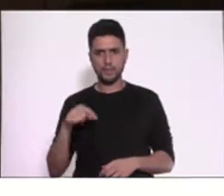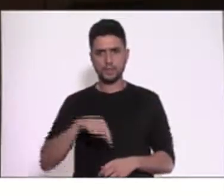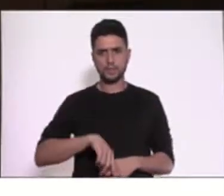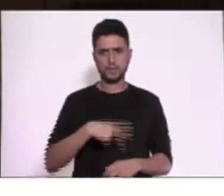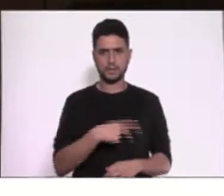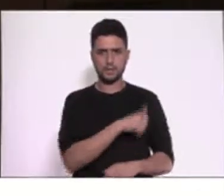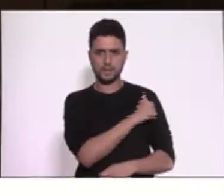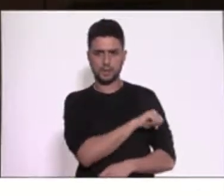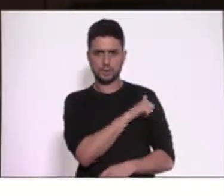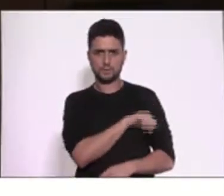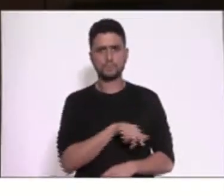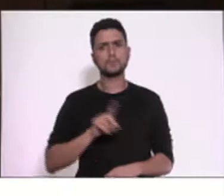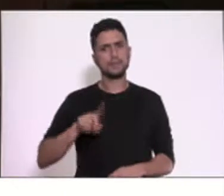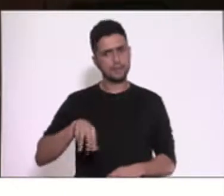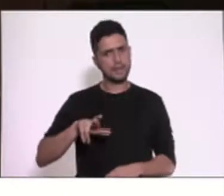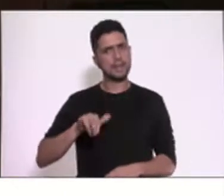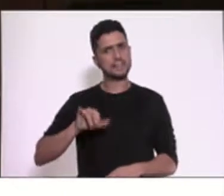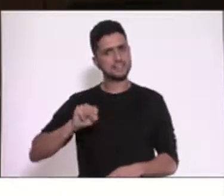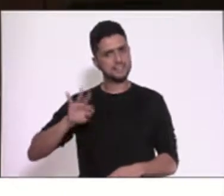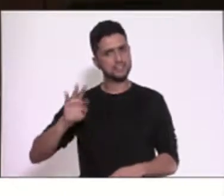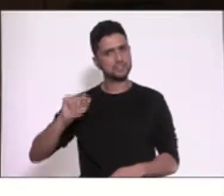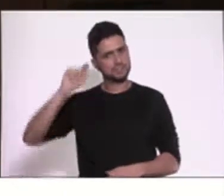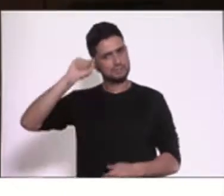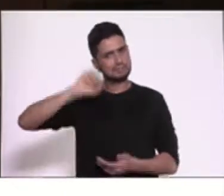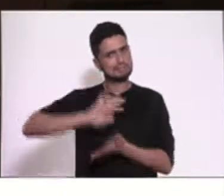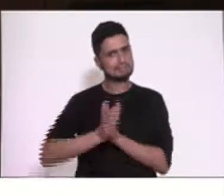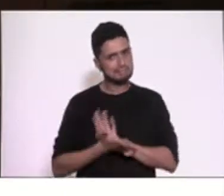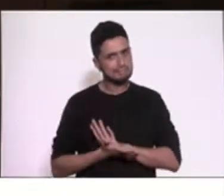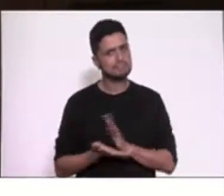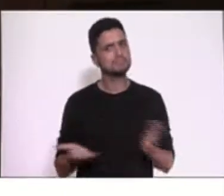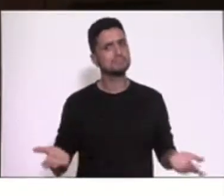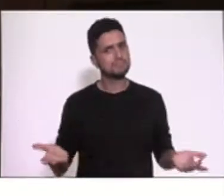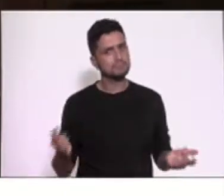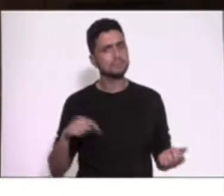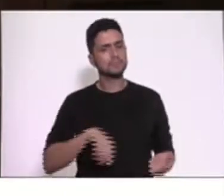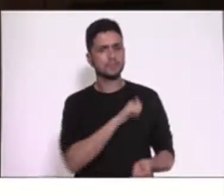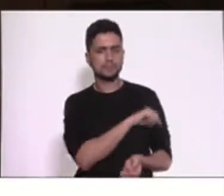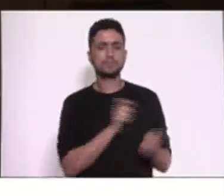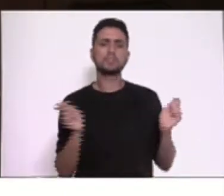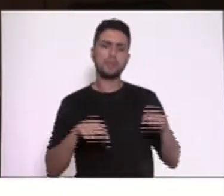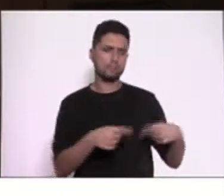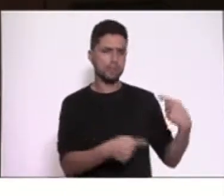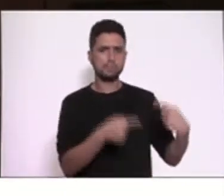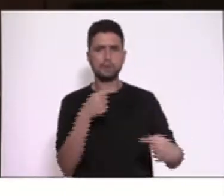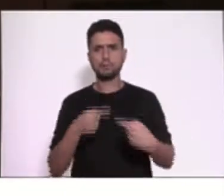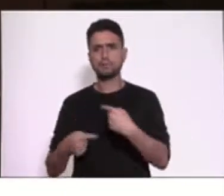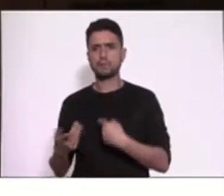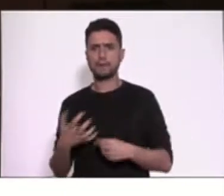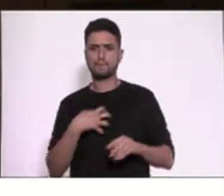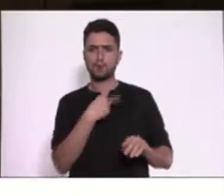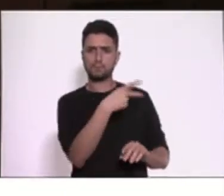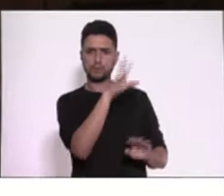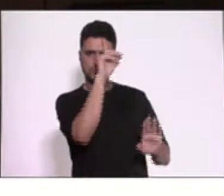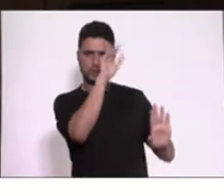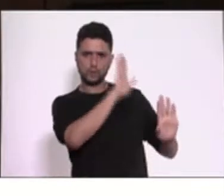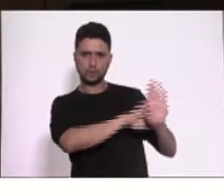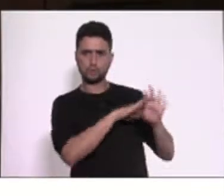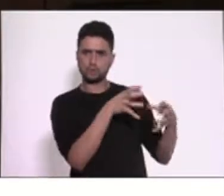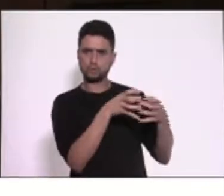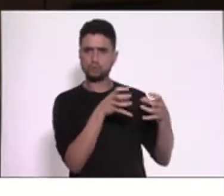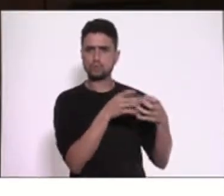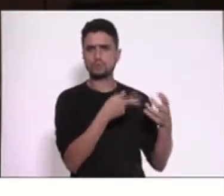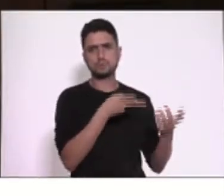Rio de Janeiro. A gente pode debater essa forma recorrente que pessoas da sua ideologia tendem a